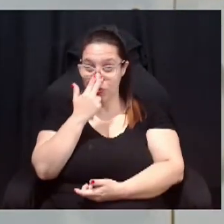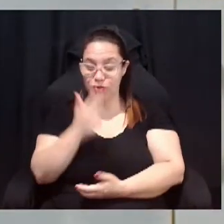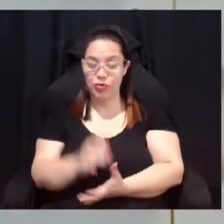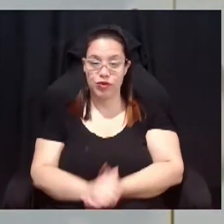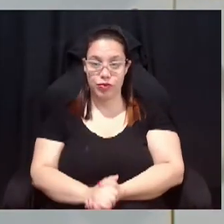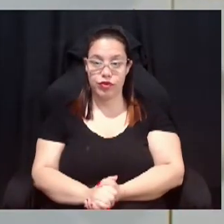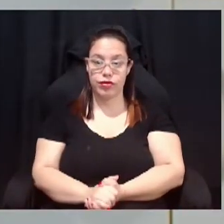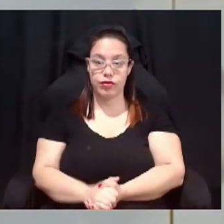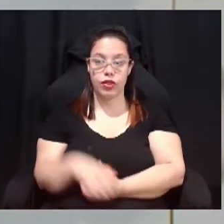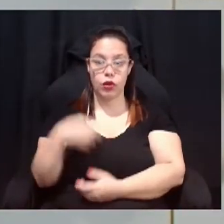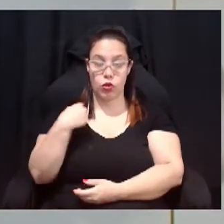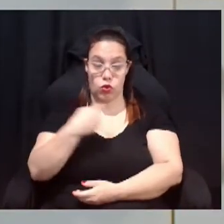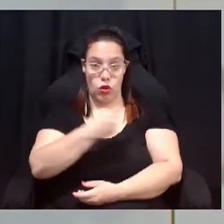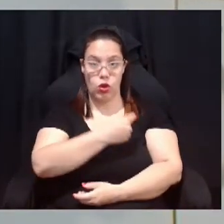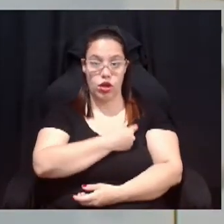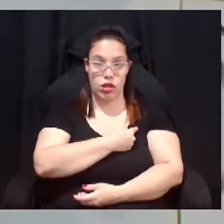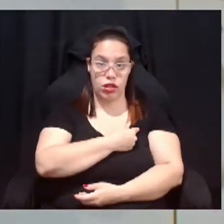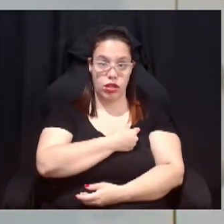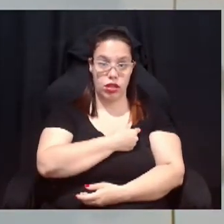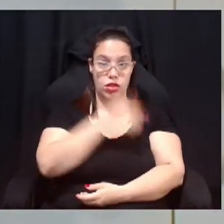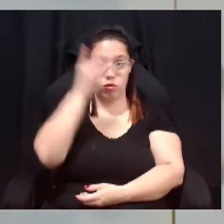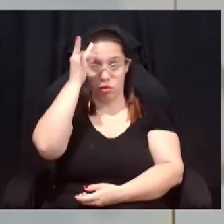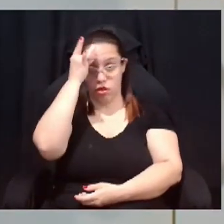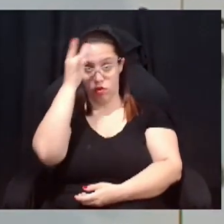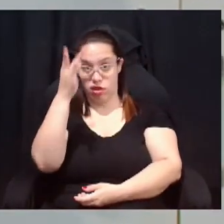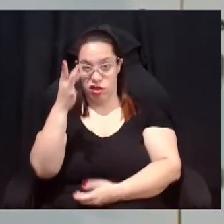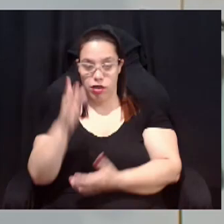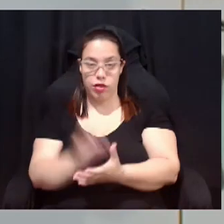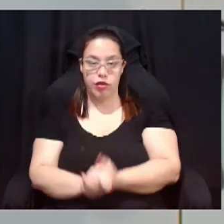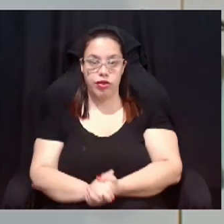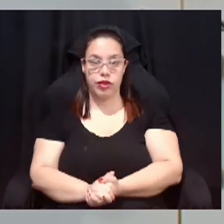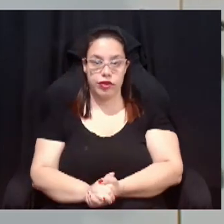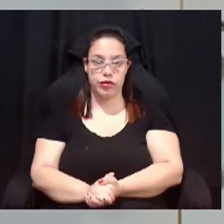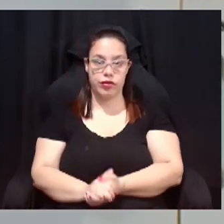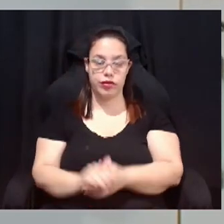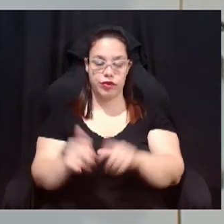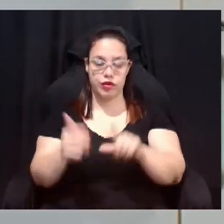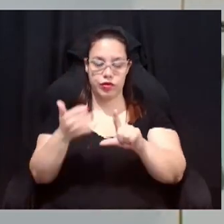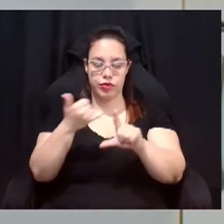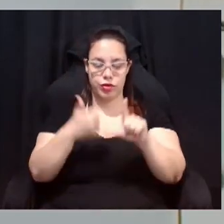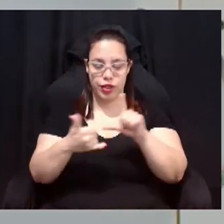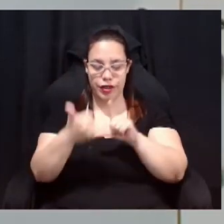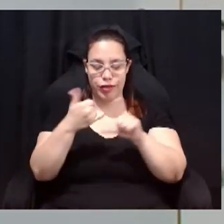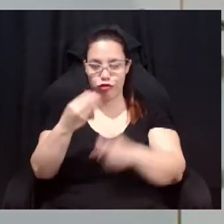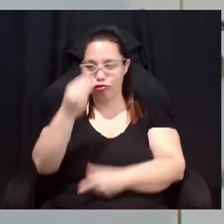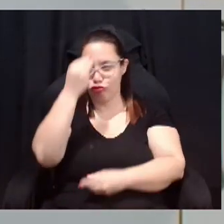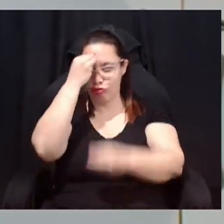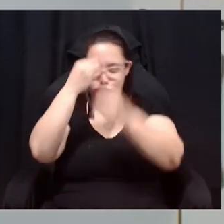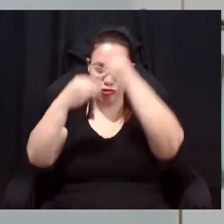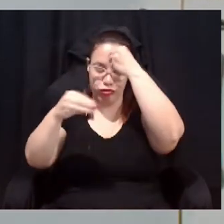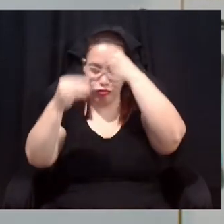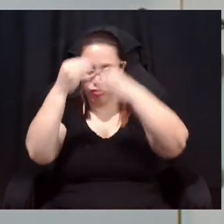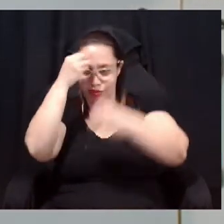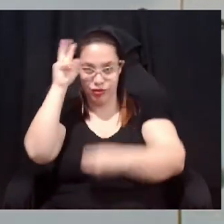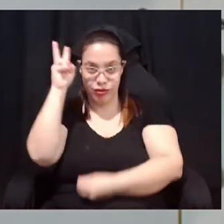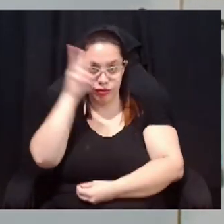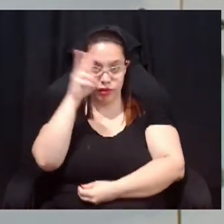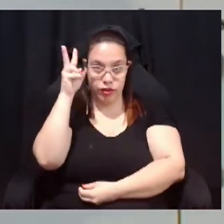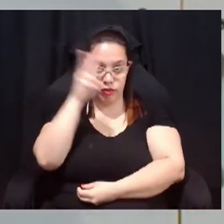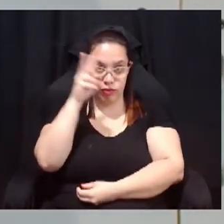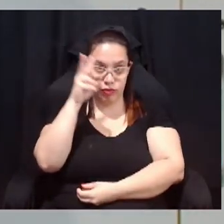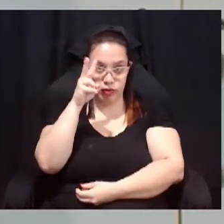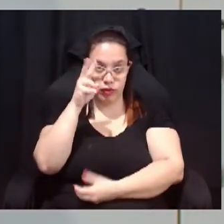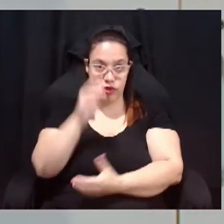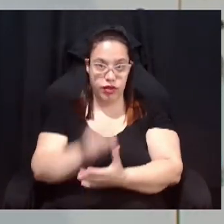gente, para ficar mais fácil lúdico. Mais lúdico de memorizar, da gente lembrar, não, agora eu tenho que pegar a perninha do vizinho, tenho que pedir